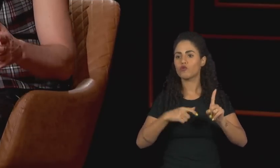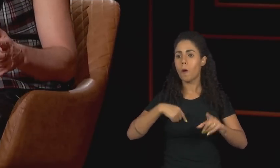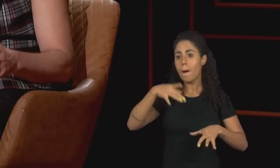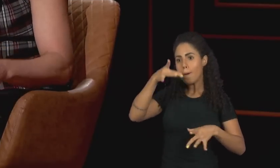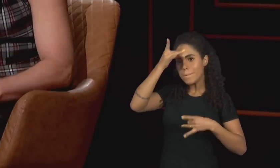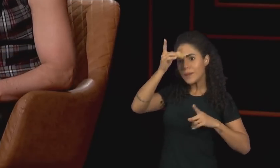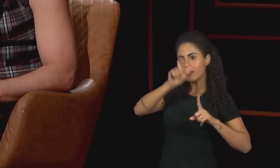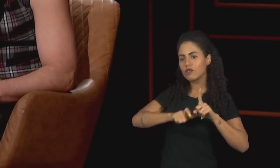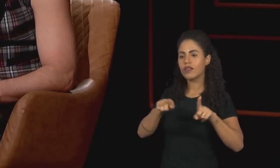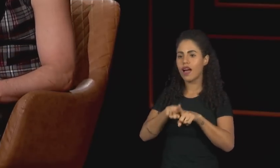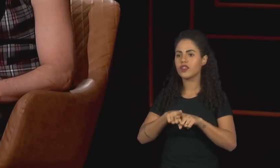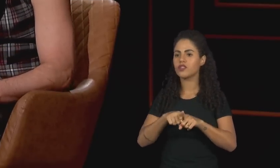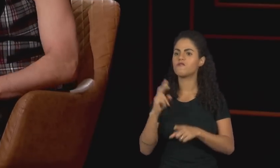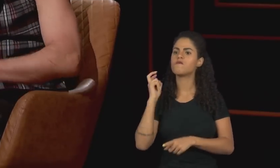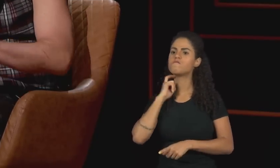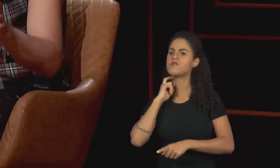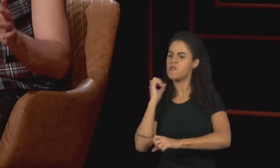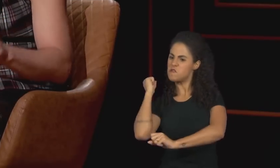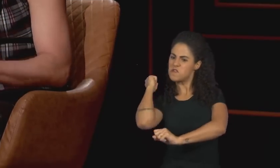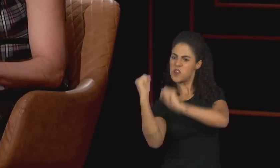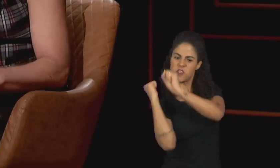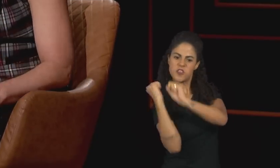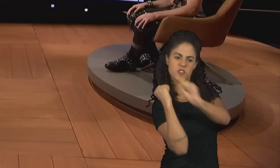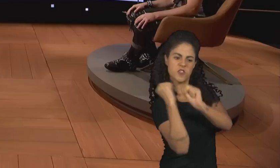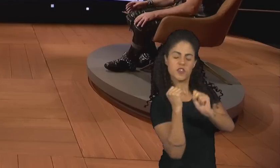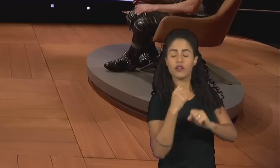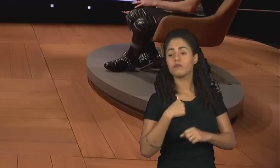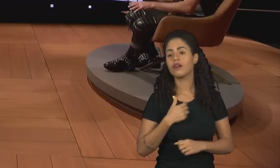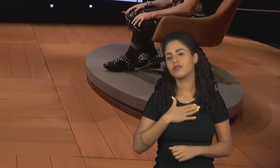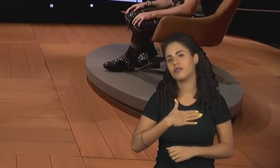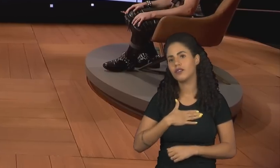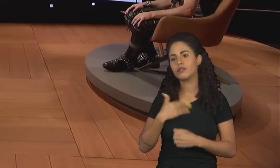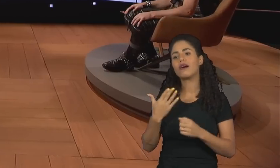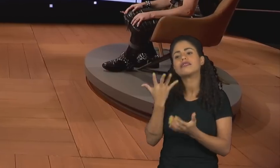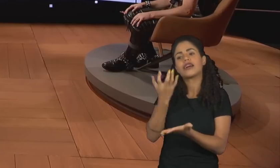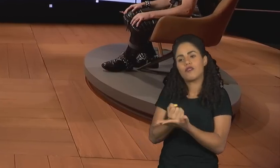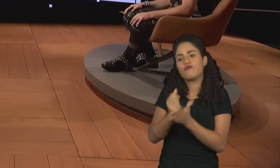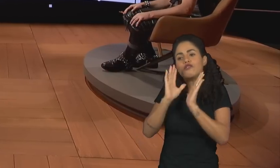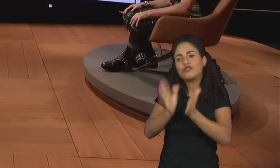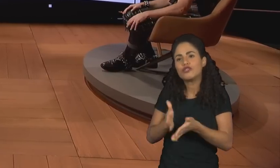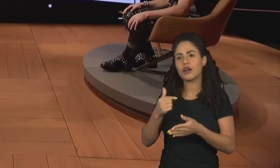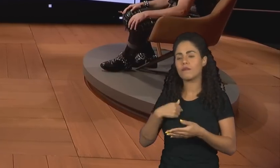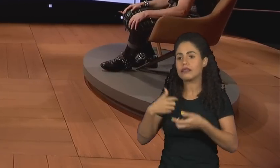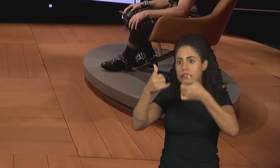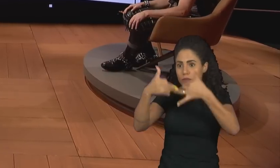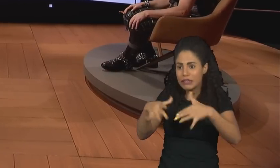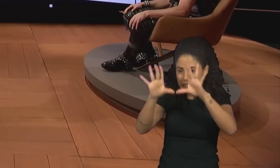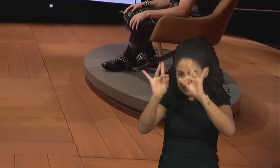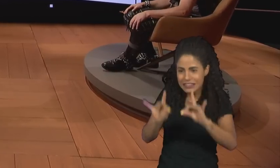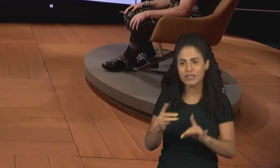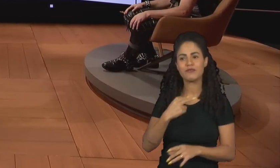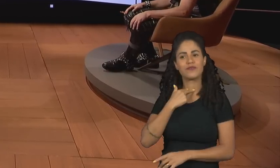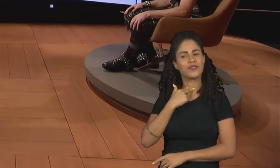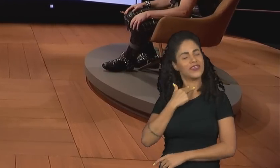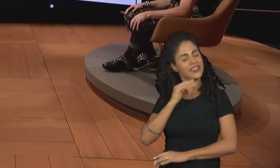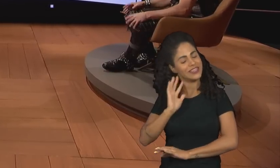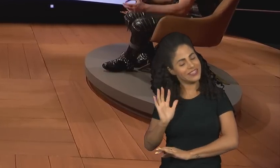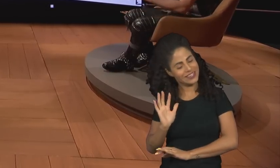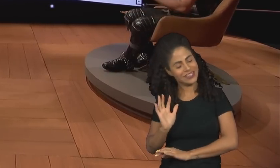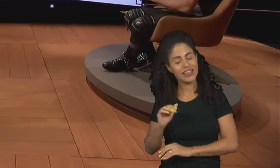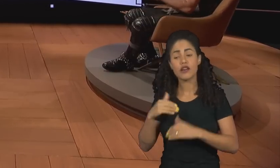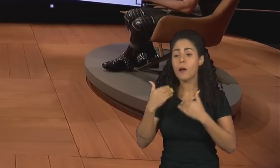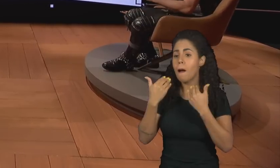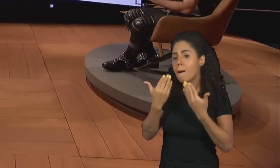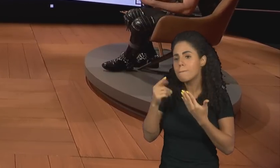adorei ter feito essa parada aí, mas não posso nem falar o que é, o que não é, mas já está gravado. Eu gostei muito de ter feito, né? Então,